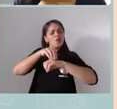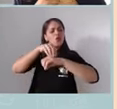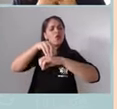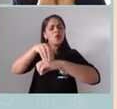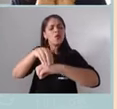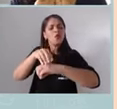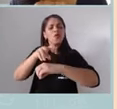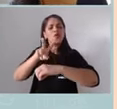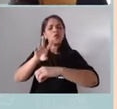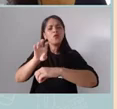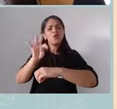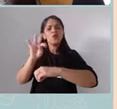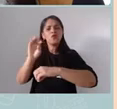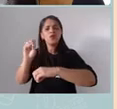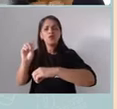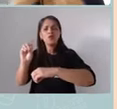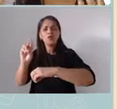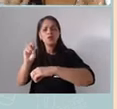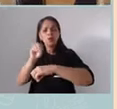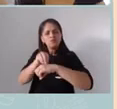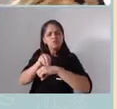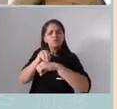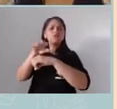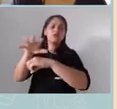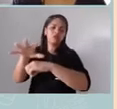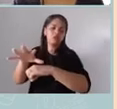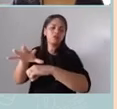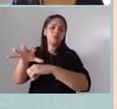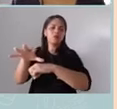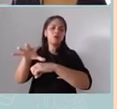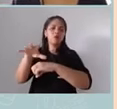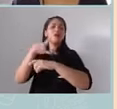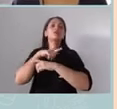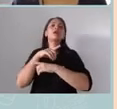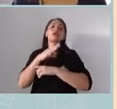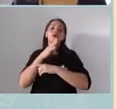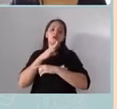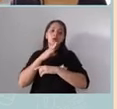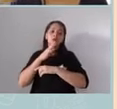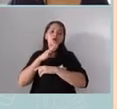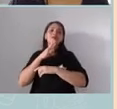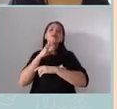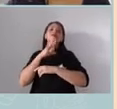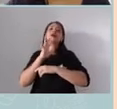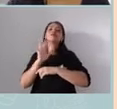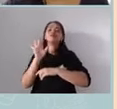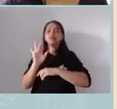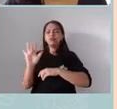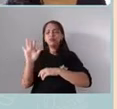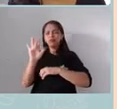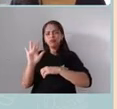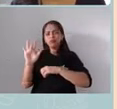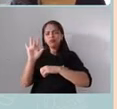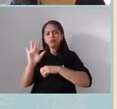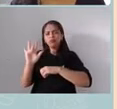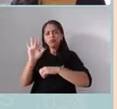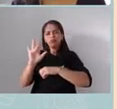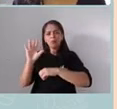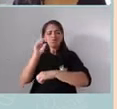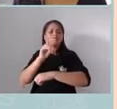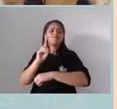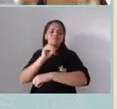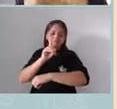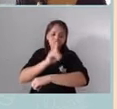Vetores são os transmissores da doença. Então, a gente tem, né, um que é muito conhecido, que é o Aedes aegypti, que é o vetor transmissor da